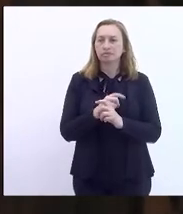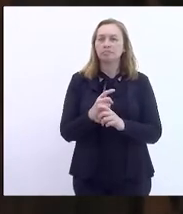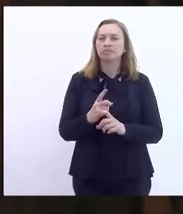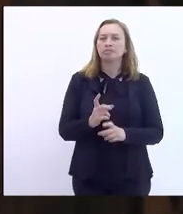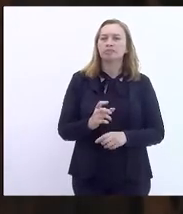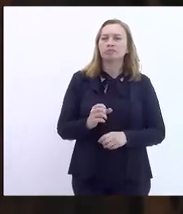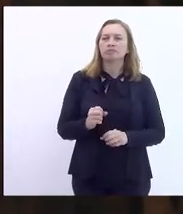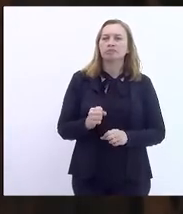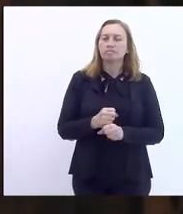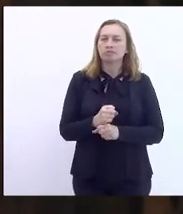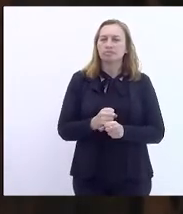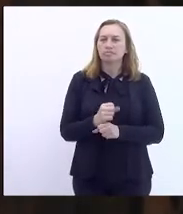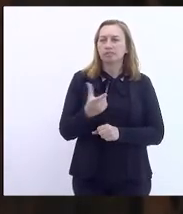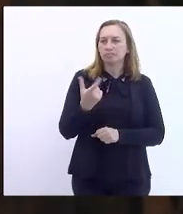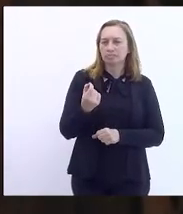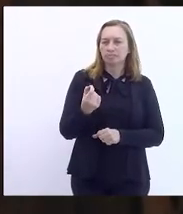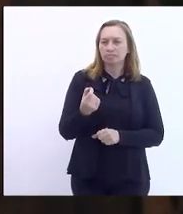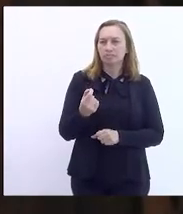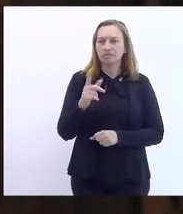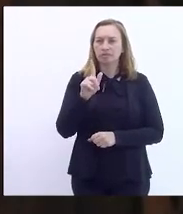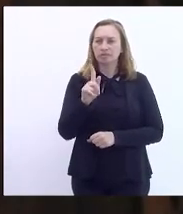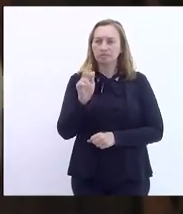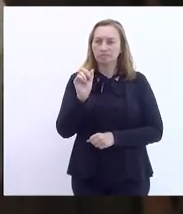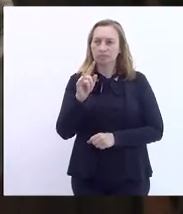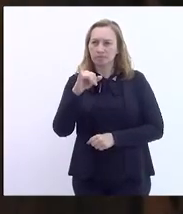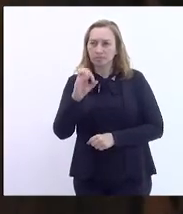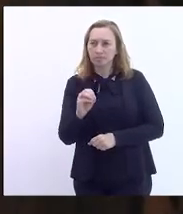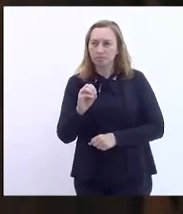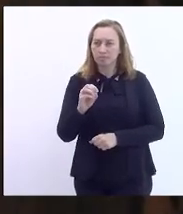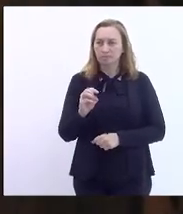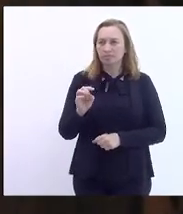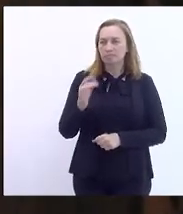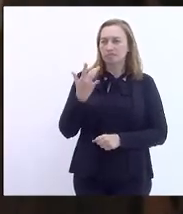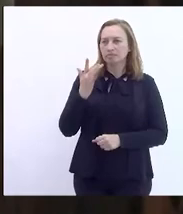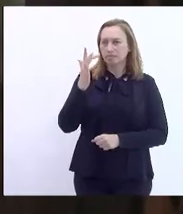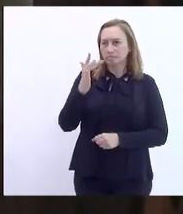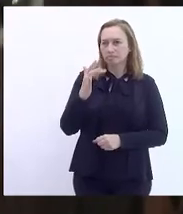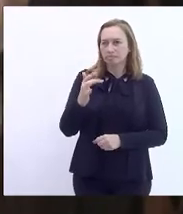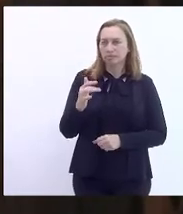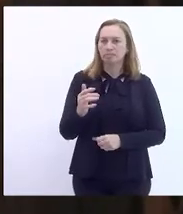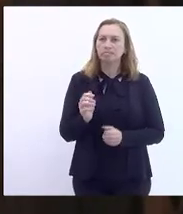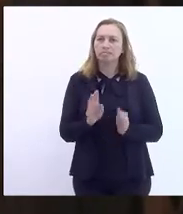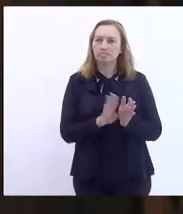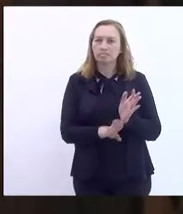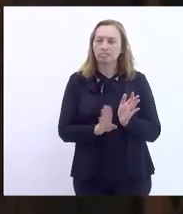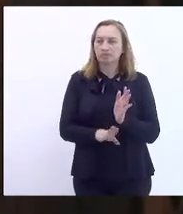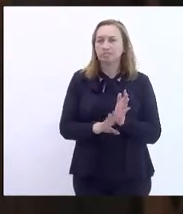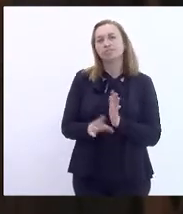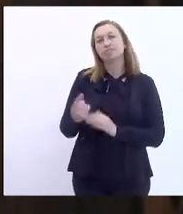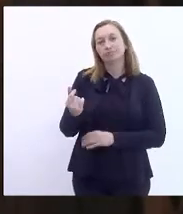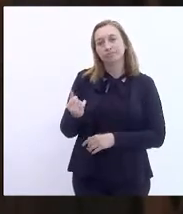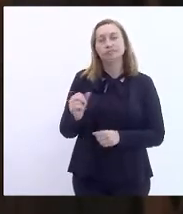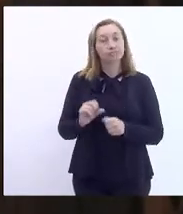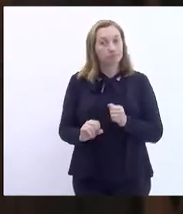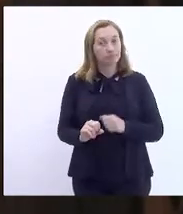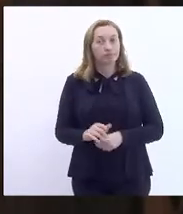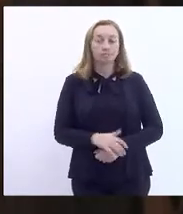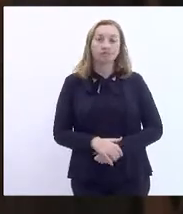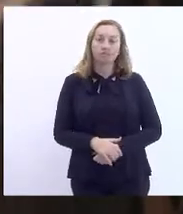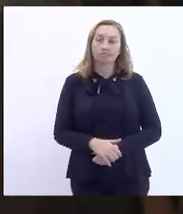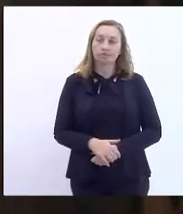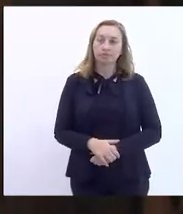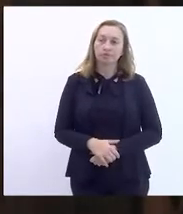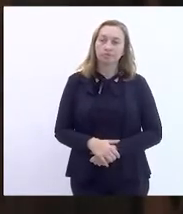ganhou o apelido de gaiola de Ouro da Cinelândia pela suntuosidade gastou-se muito dinheiro para fazer aquilo